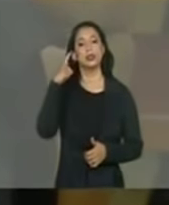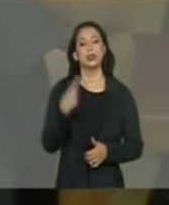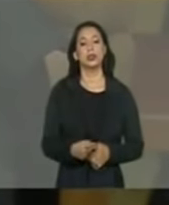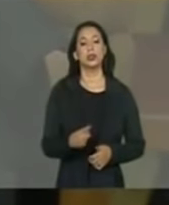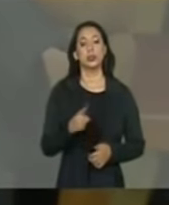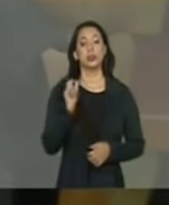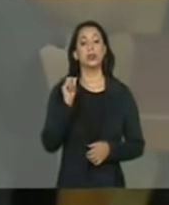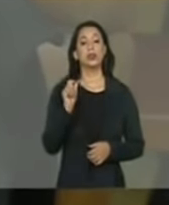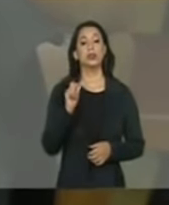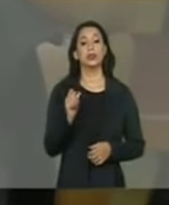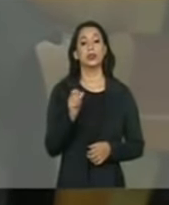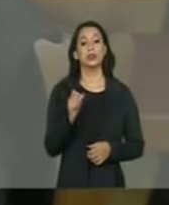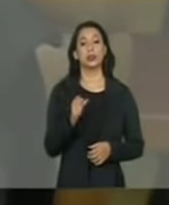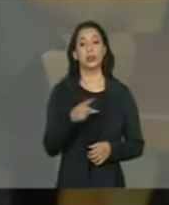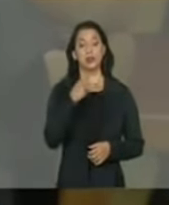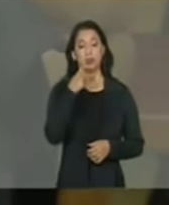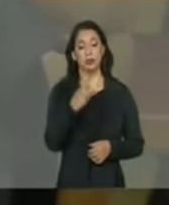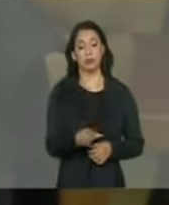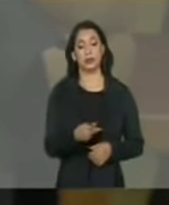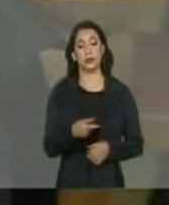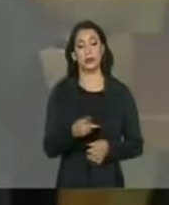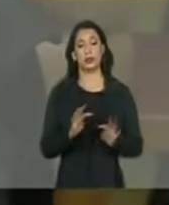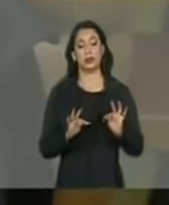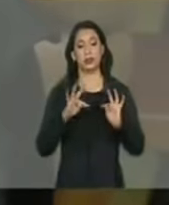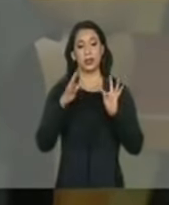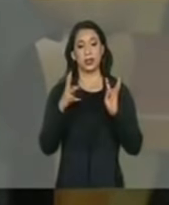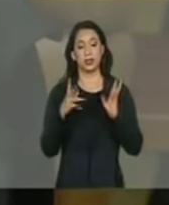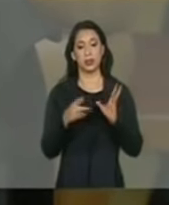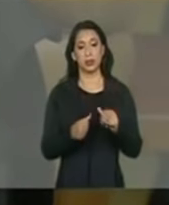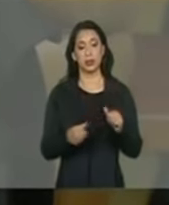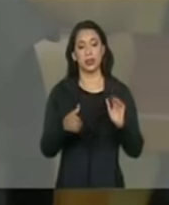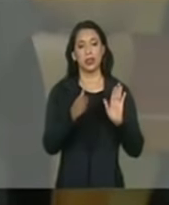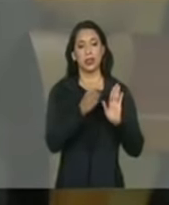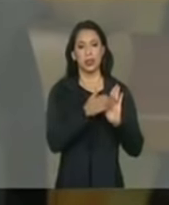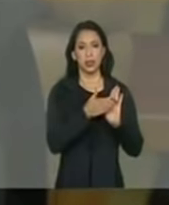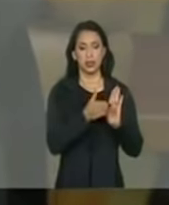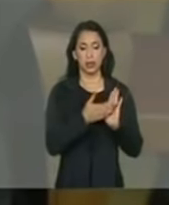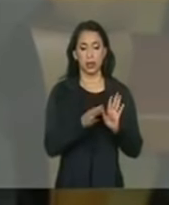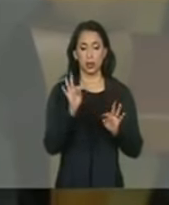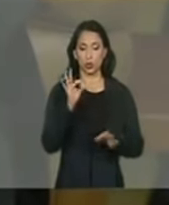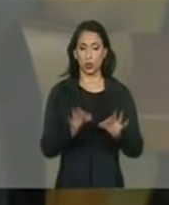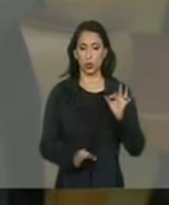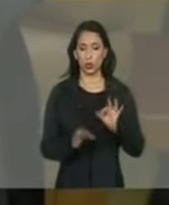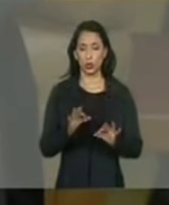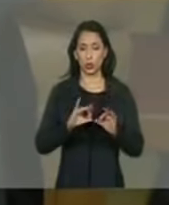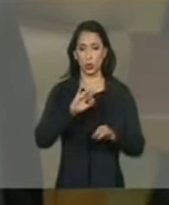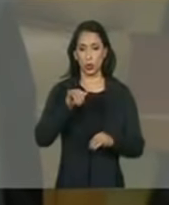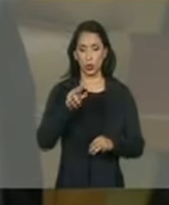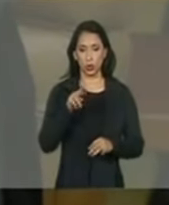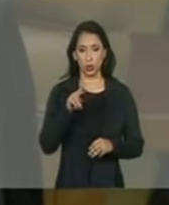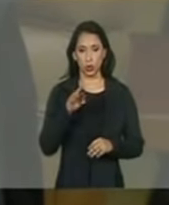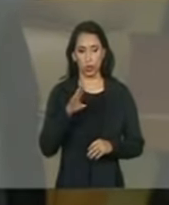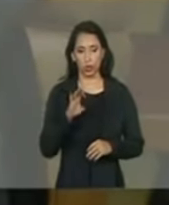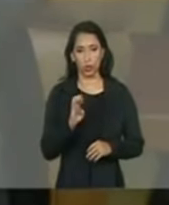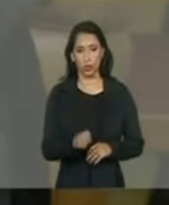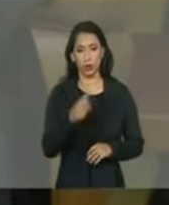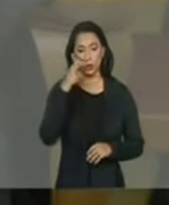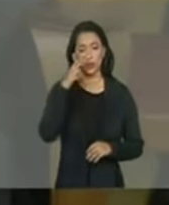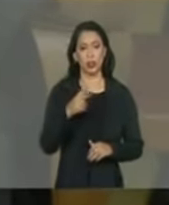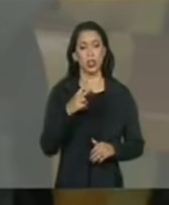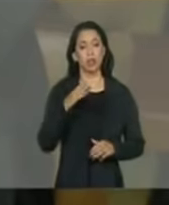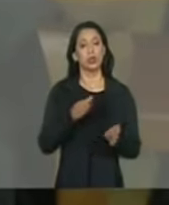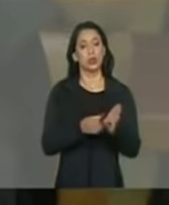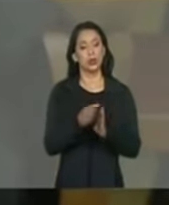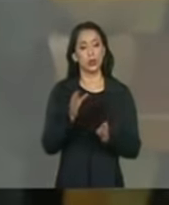prolação de um provimento absolutório ainda que se trata de decisão emanada do júri pois a soberania do veredicto do conselho de sentença